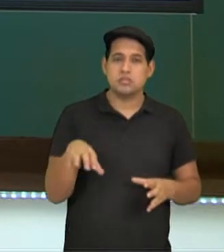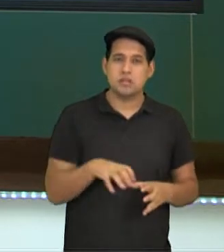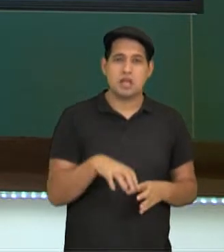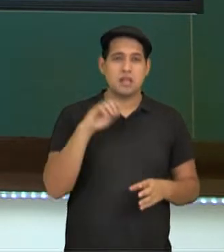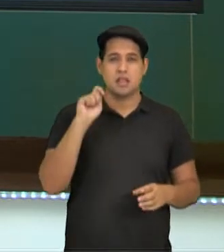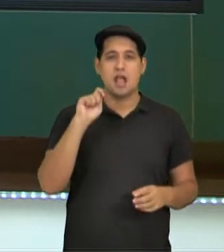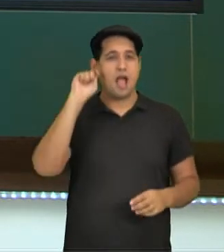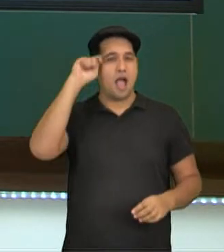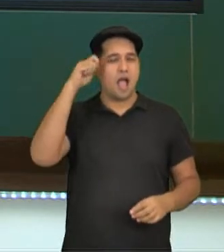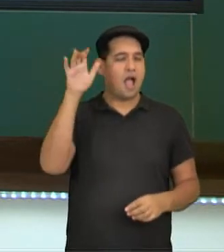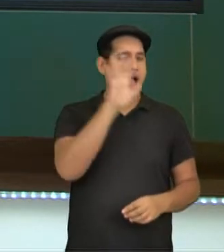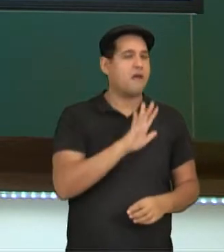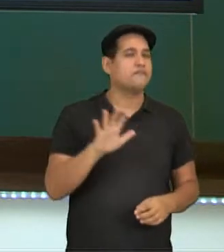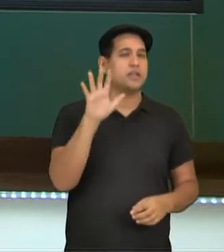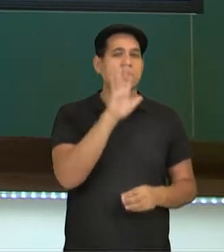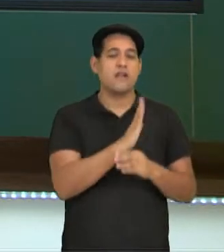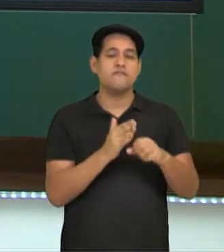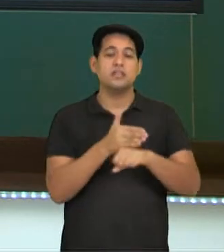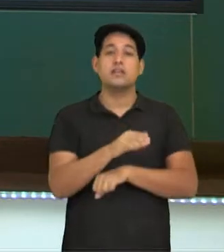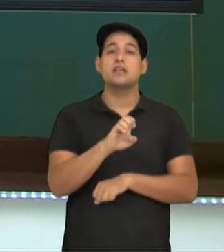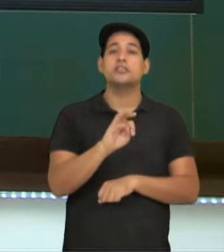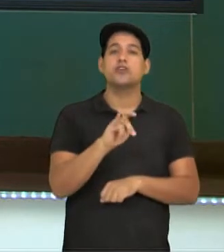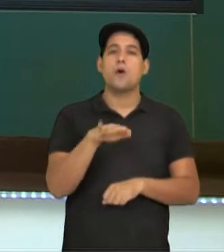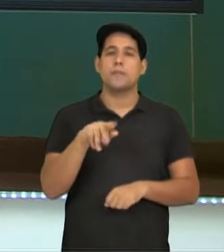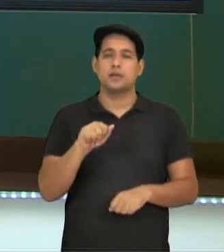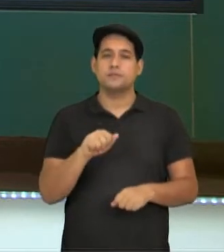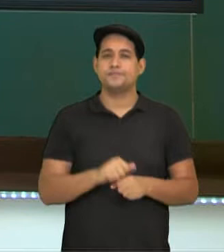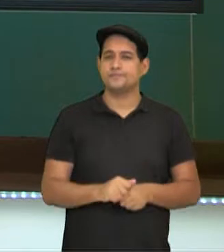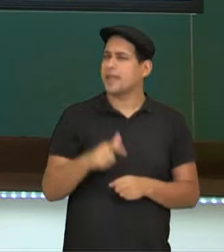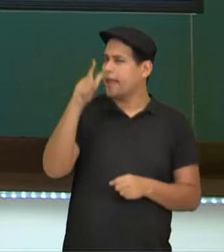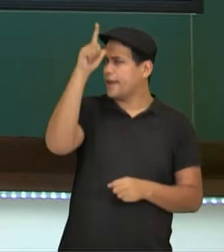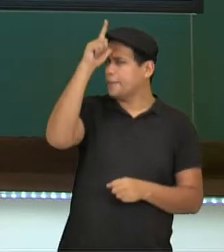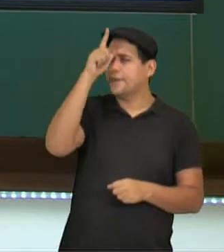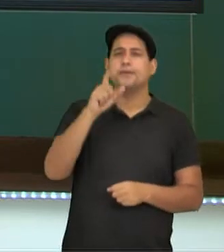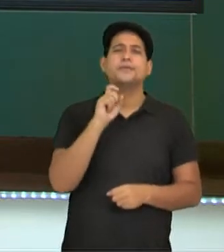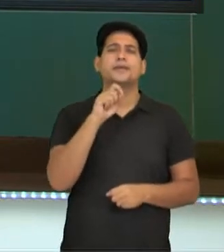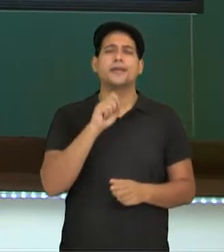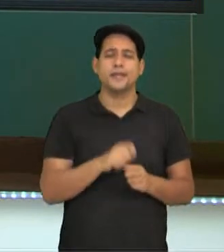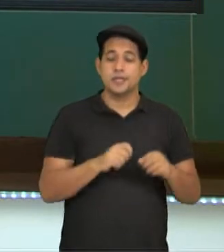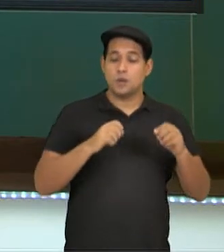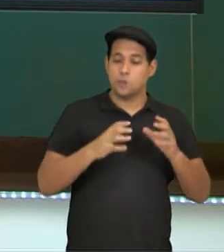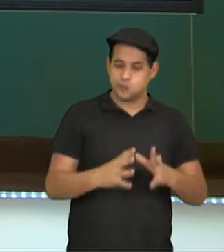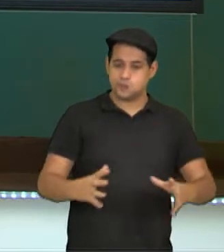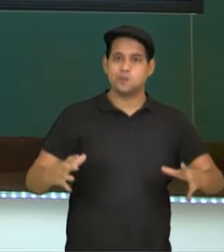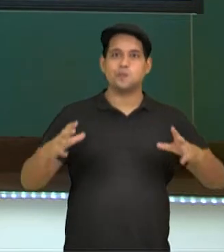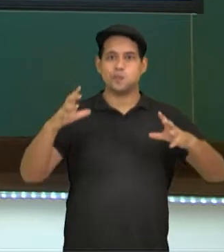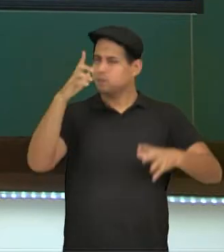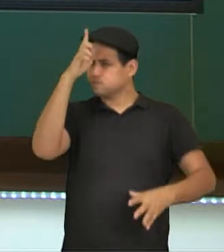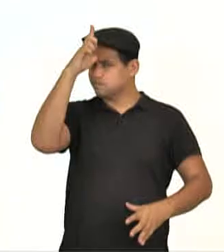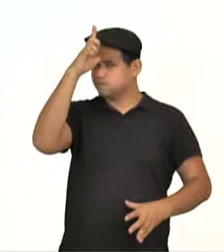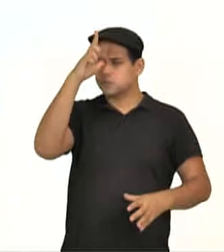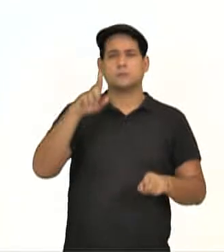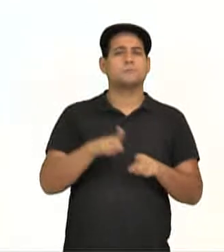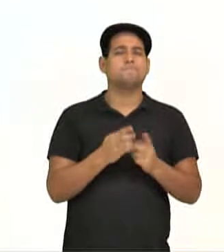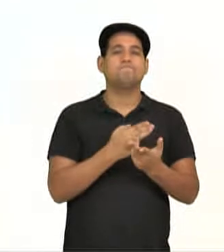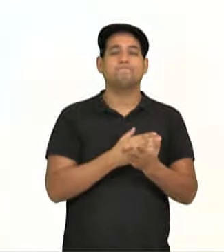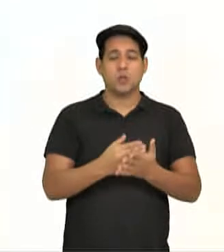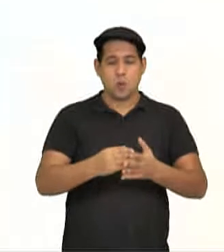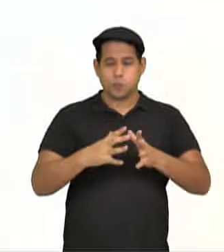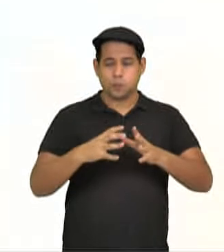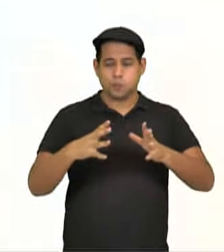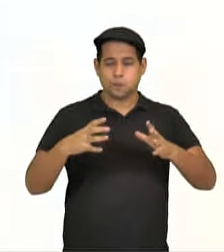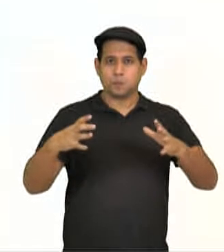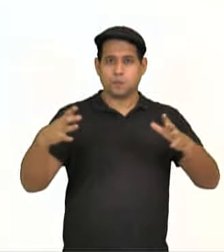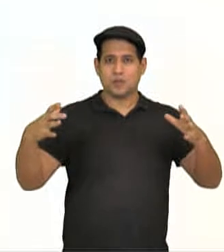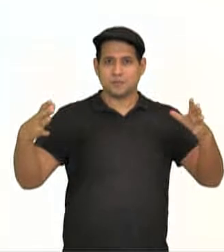Etiópia. E a Alemanha jogava uma guerra diplomática na formação da Grande Alemanha e avançava sem disparar um